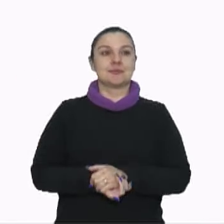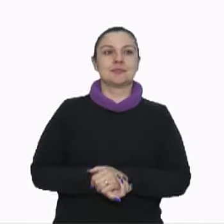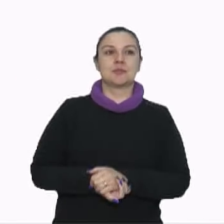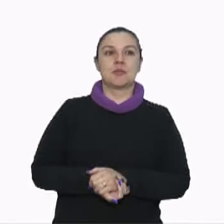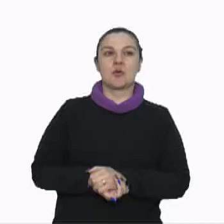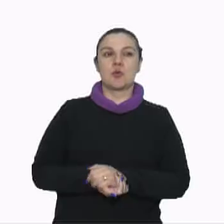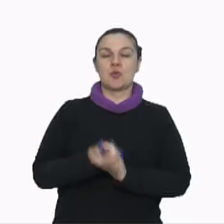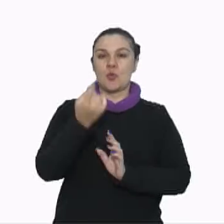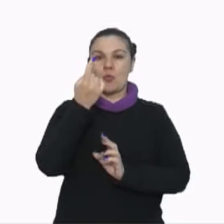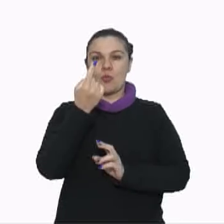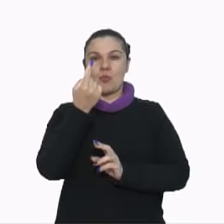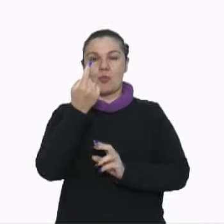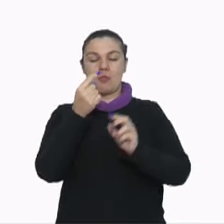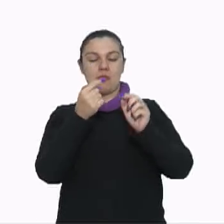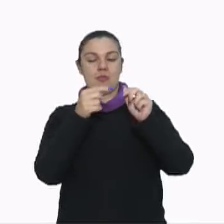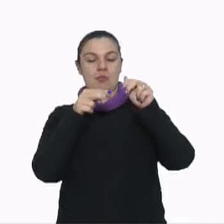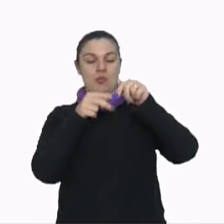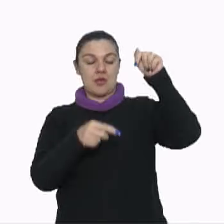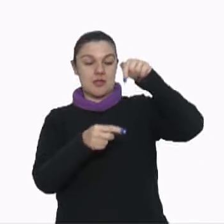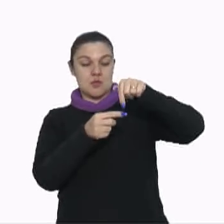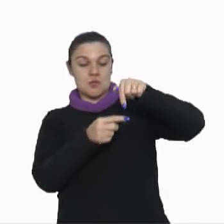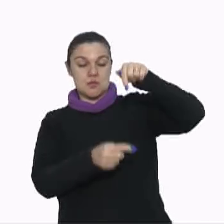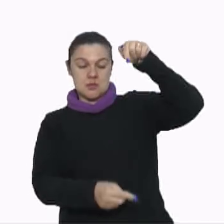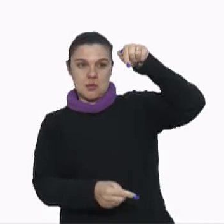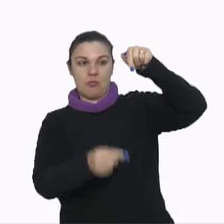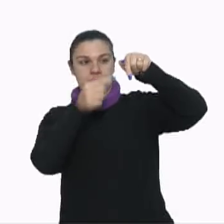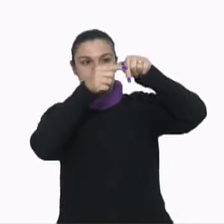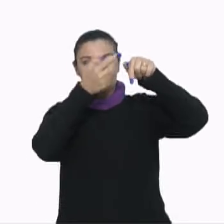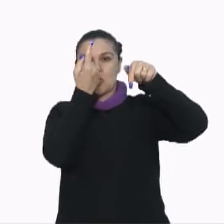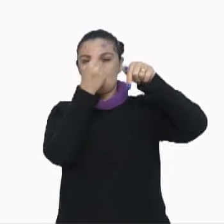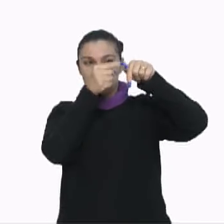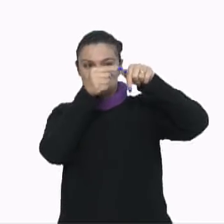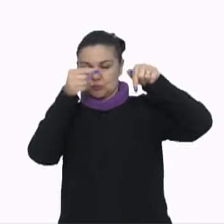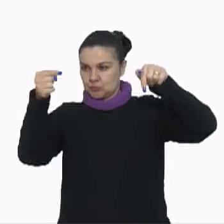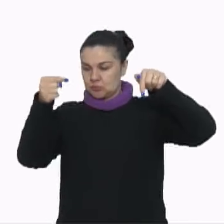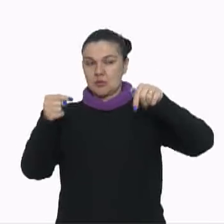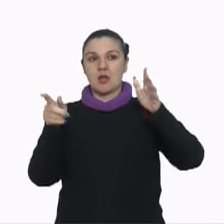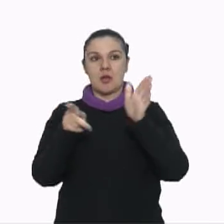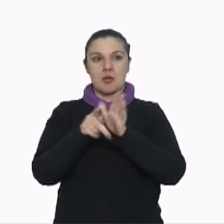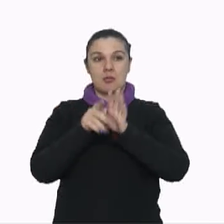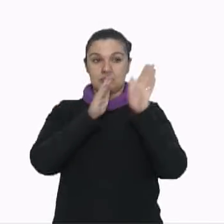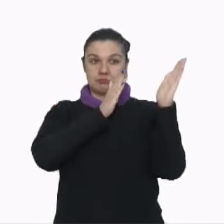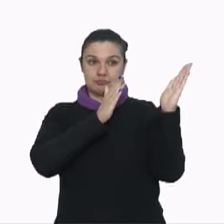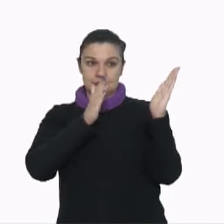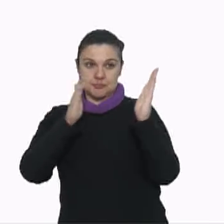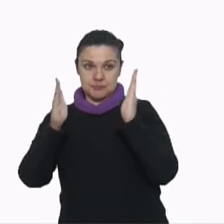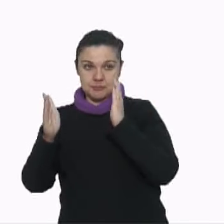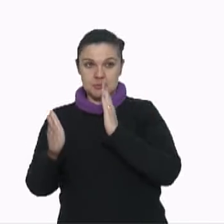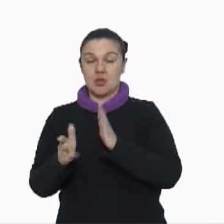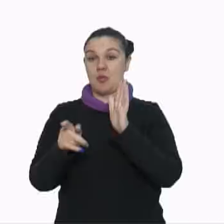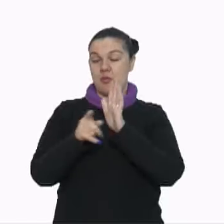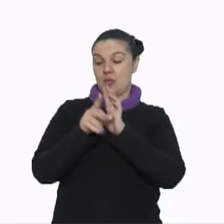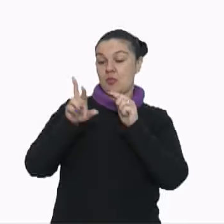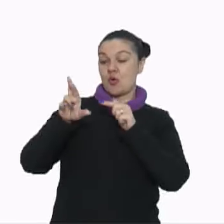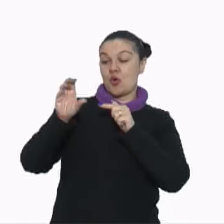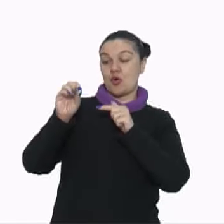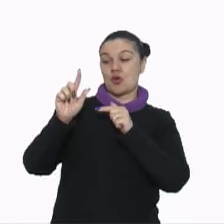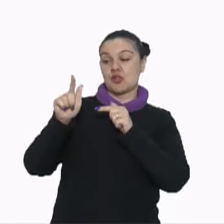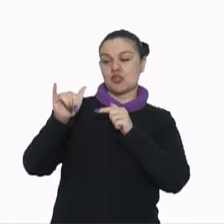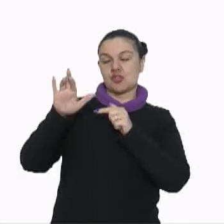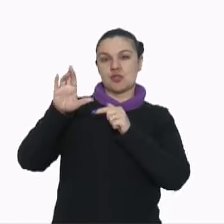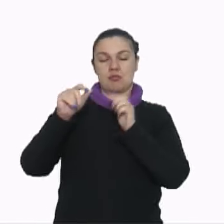Ela tem 1,50 por 1, que faz parte de uma série do Rogério Borges, desse artista que a gente